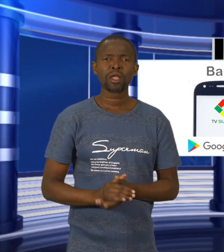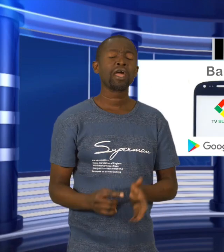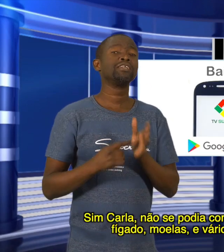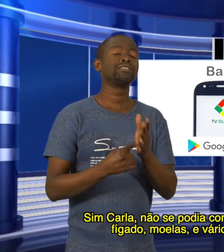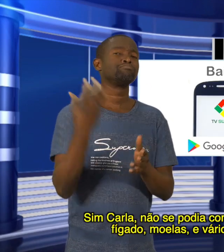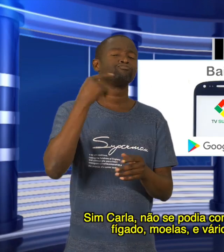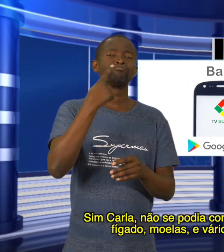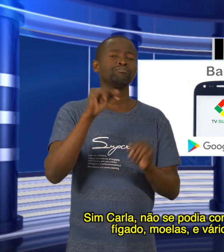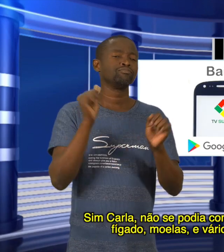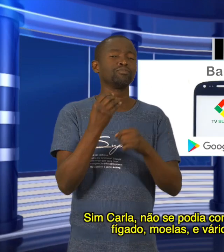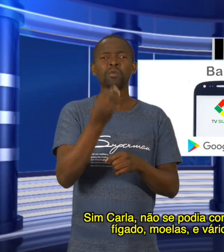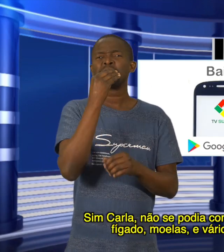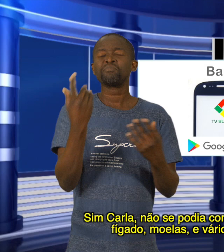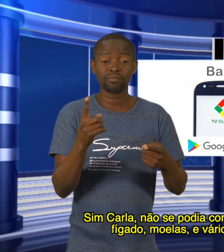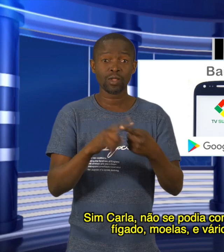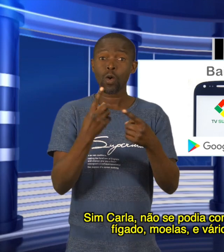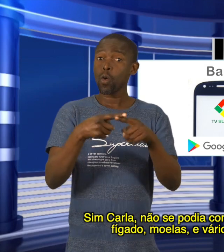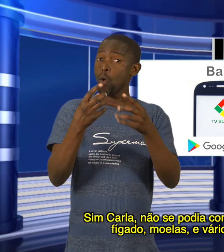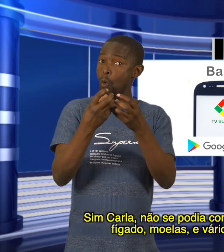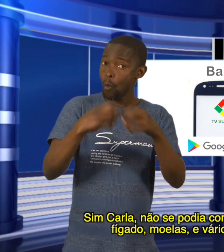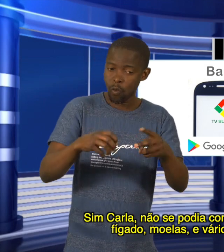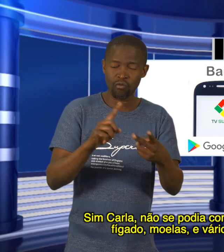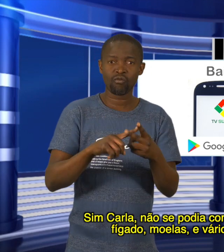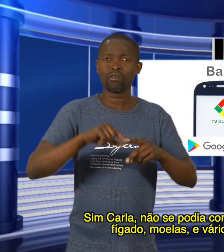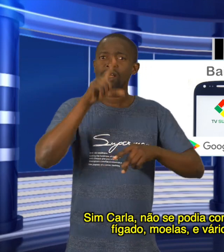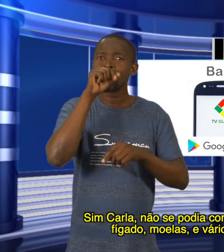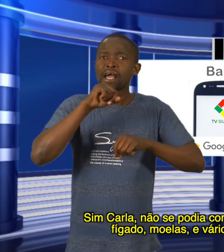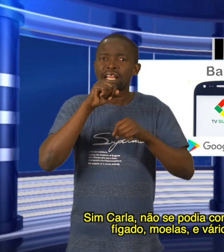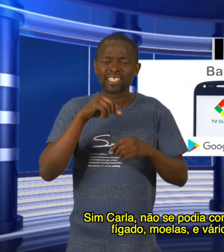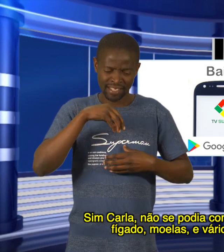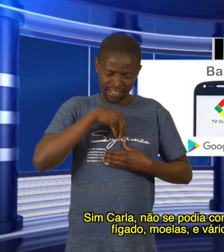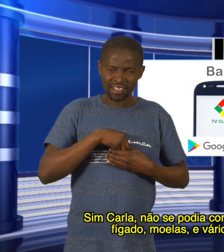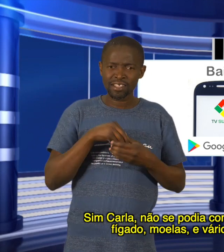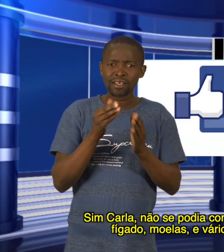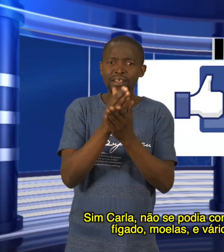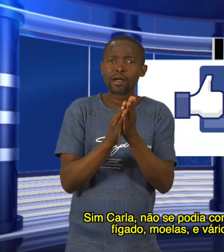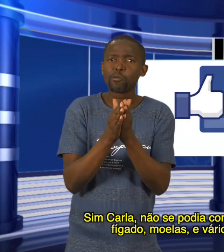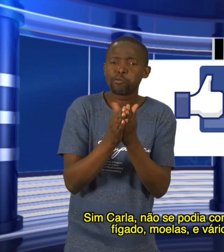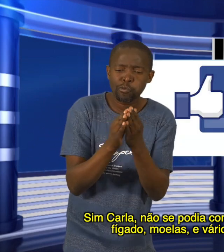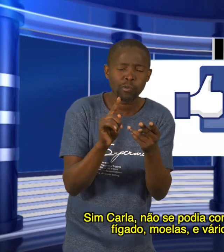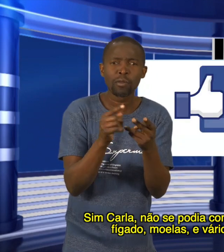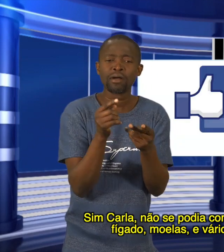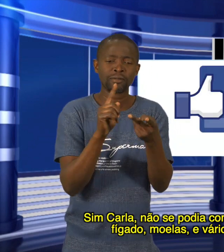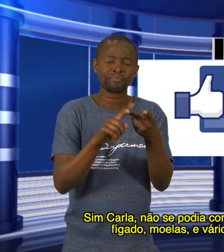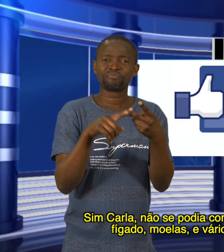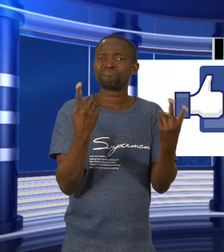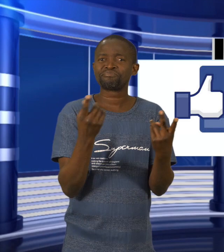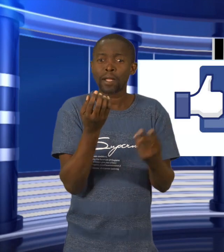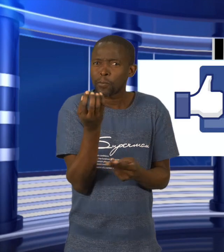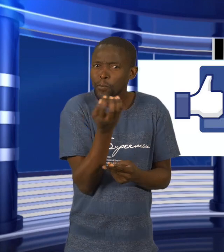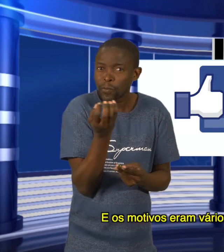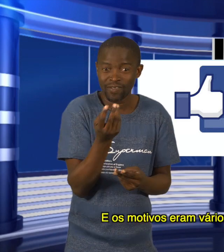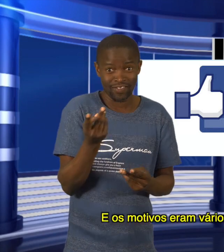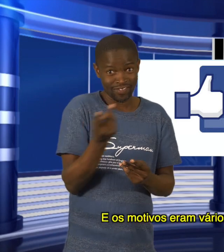Sim, Carla. Não se podia comer, por exemplo, ovos, fígado, moelas e vários outros produtos.